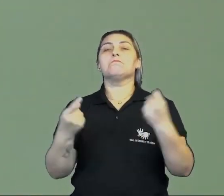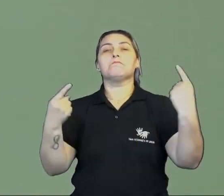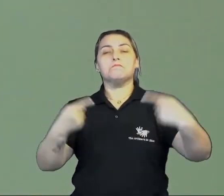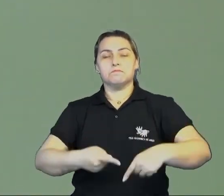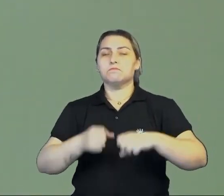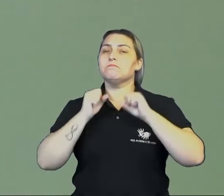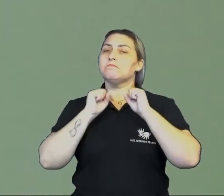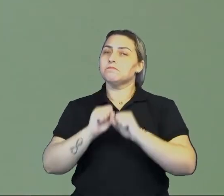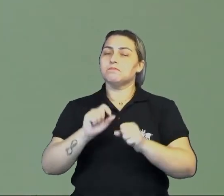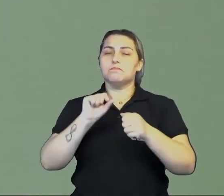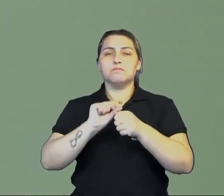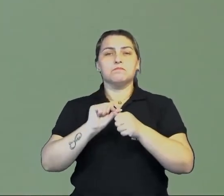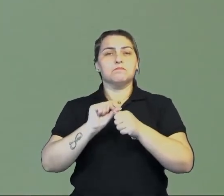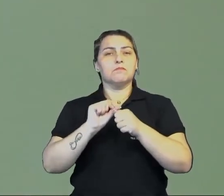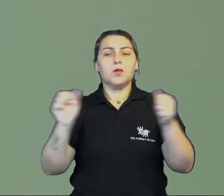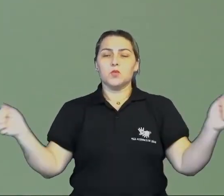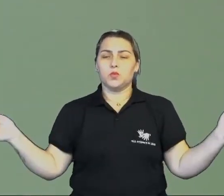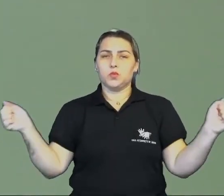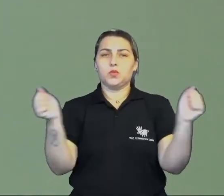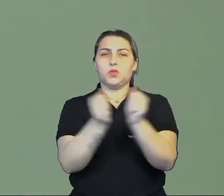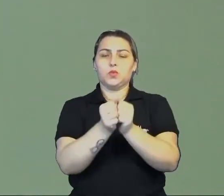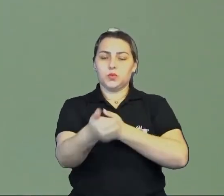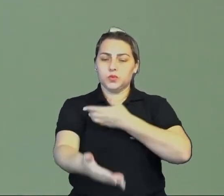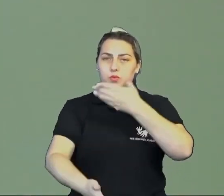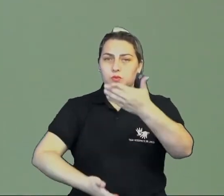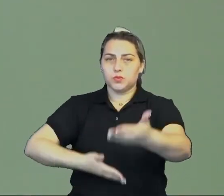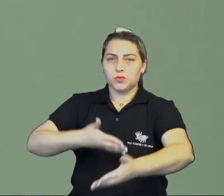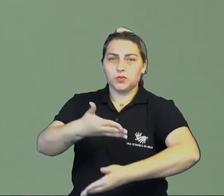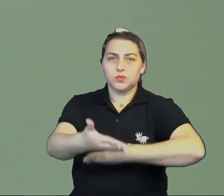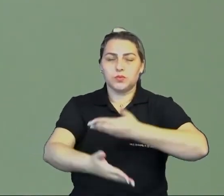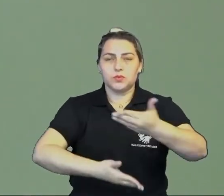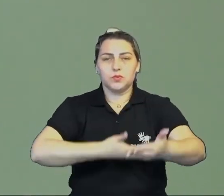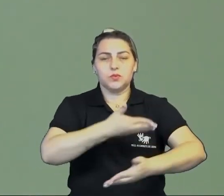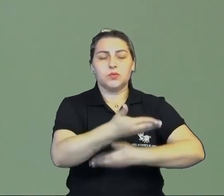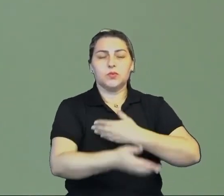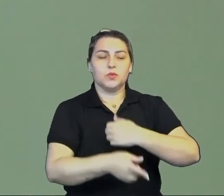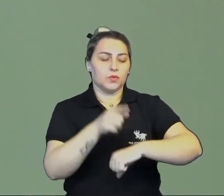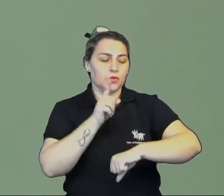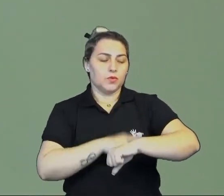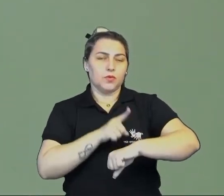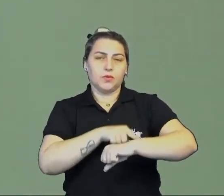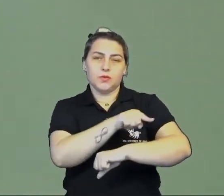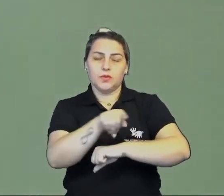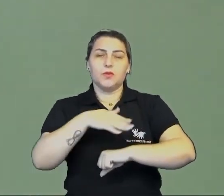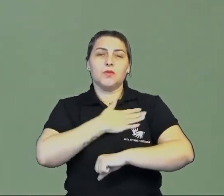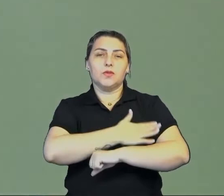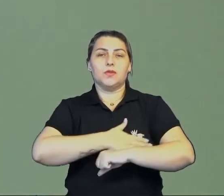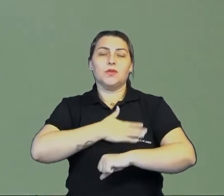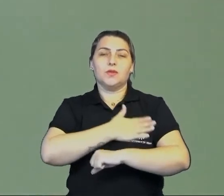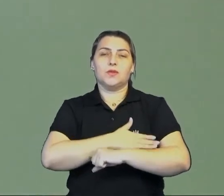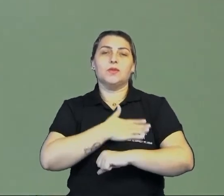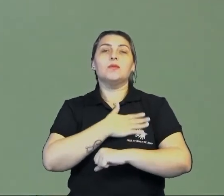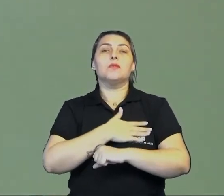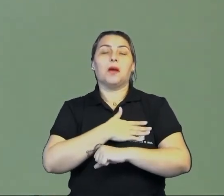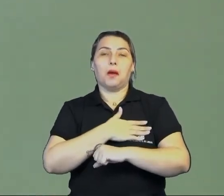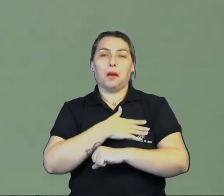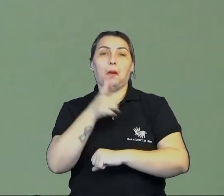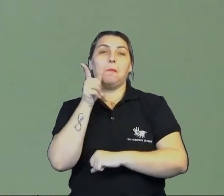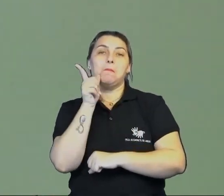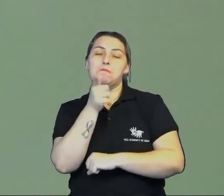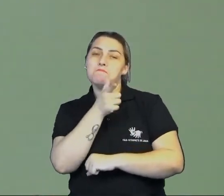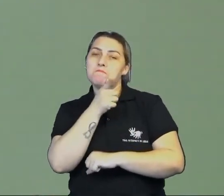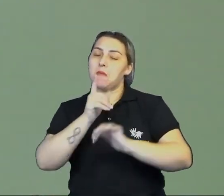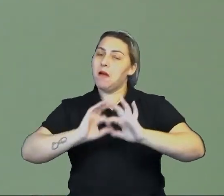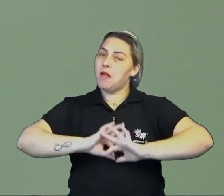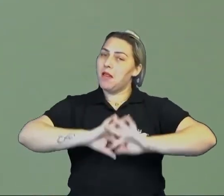E quando a gente faz tudo isso ao mesmo tempo, interagindo, a gente está ali naquele momento em que vocês gostam, que é a hora do recreio, em que vocês podem